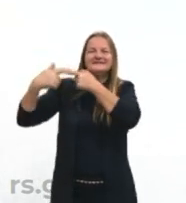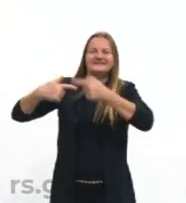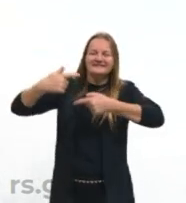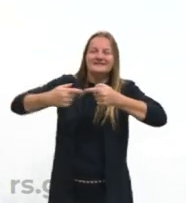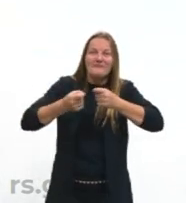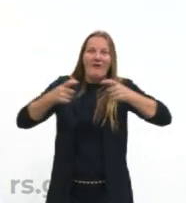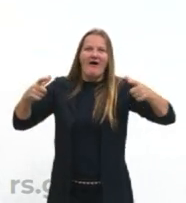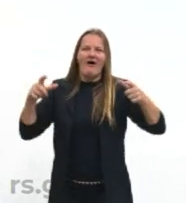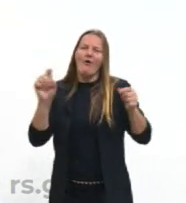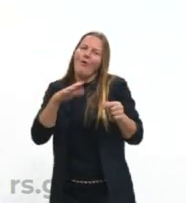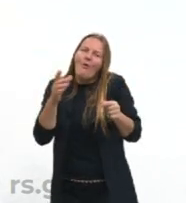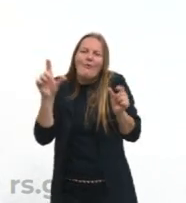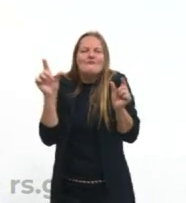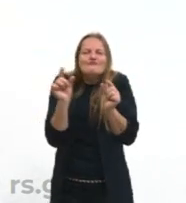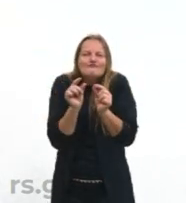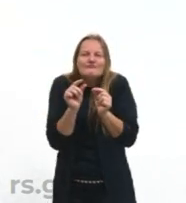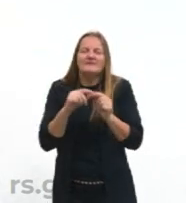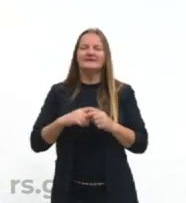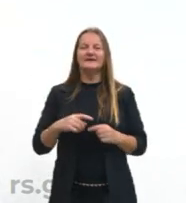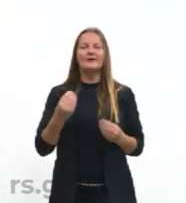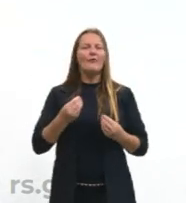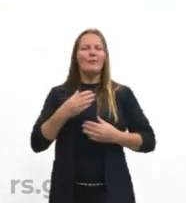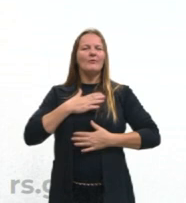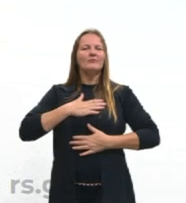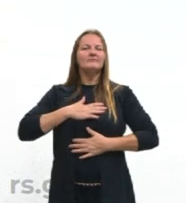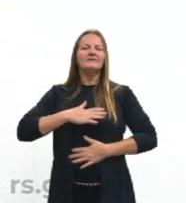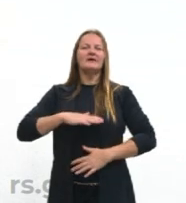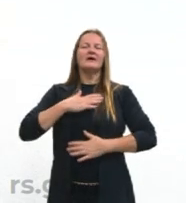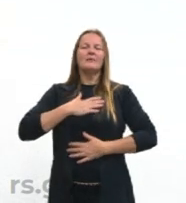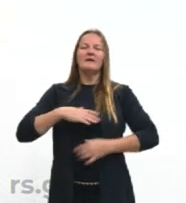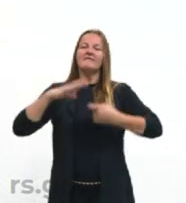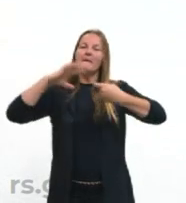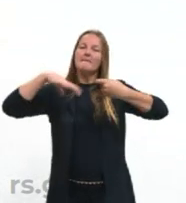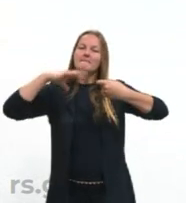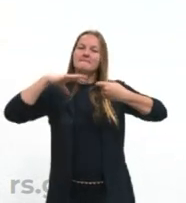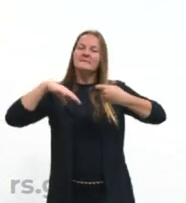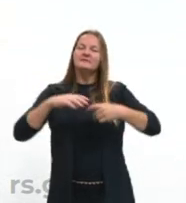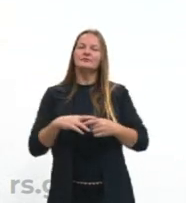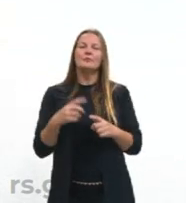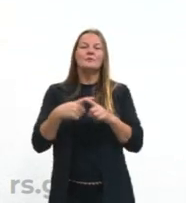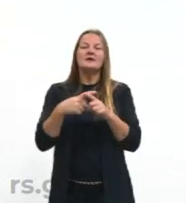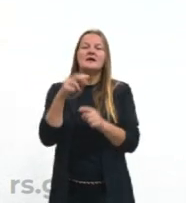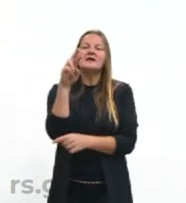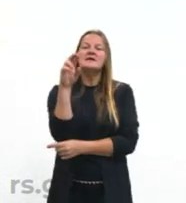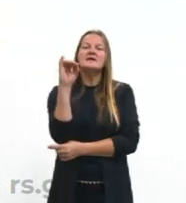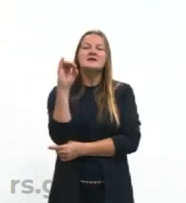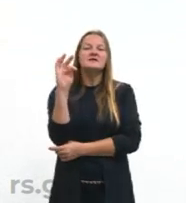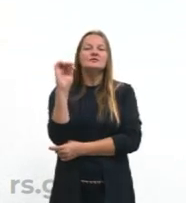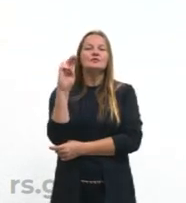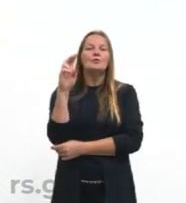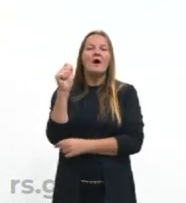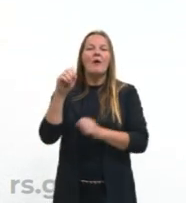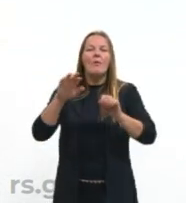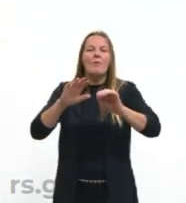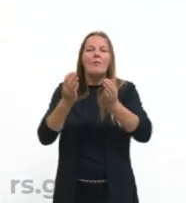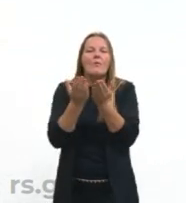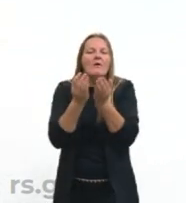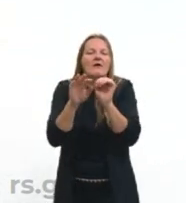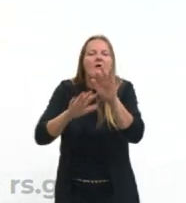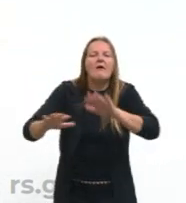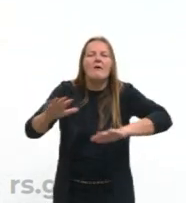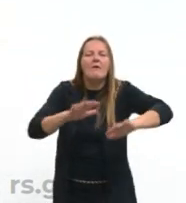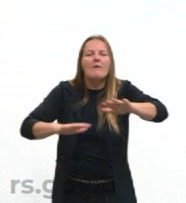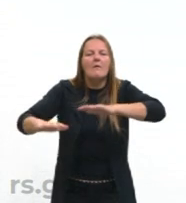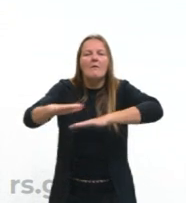para geração como é que se acalmava esses mitos é através desses ritos esses ritos sagrados